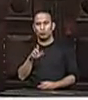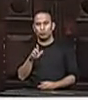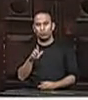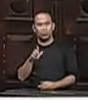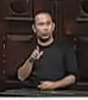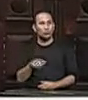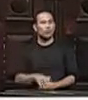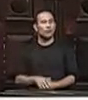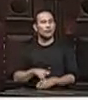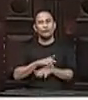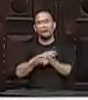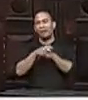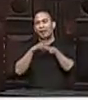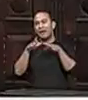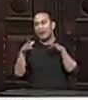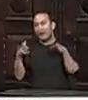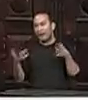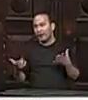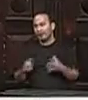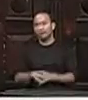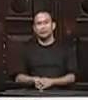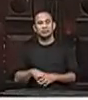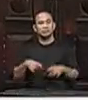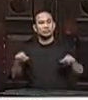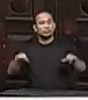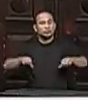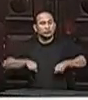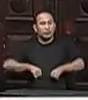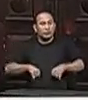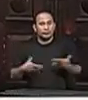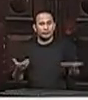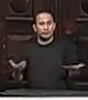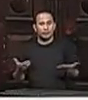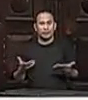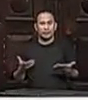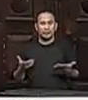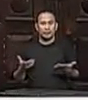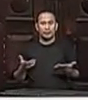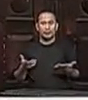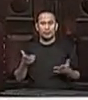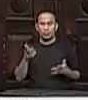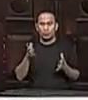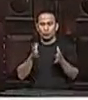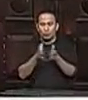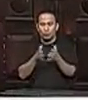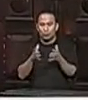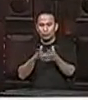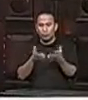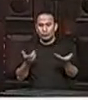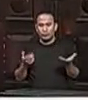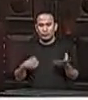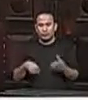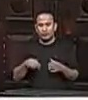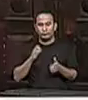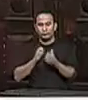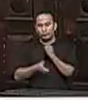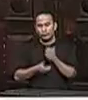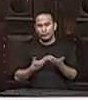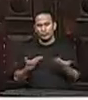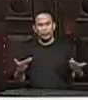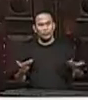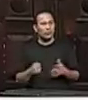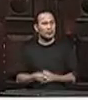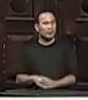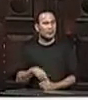clubes chamados pequenos que sofrem muito para colocar seus times em campo e fazer os seus trabalhos. Aí se você for ao